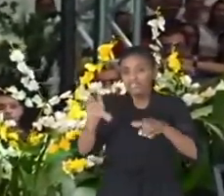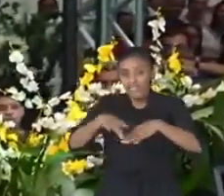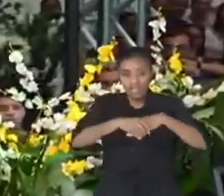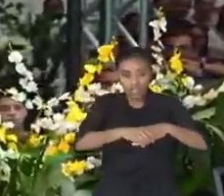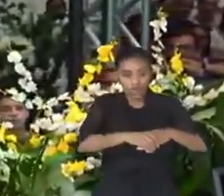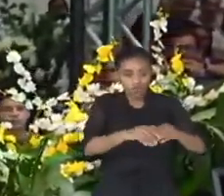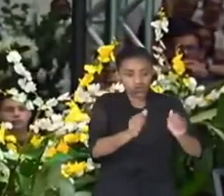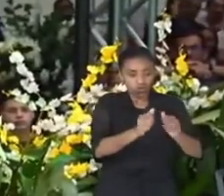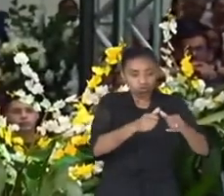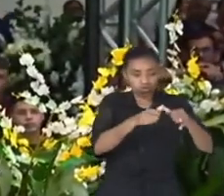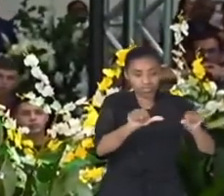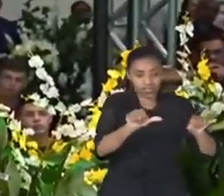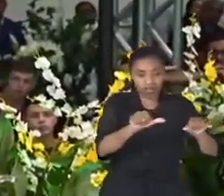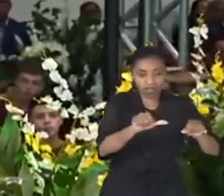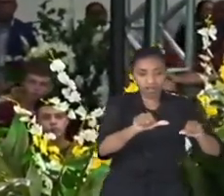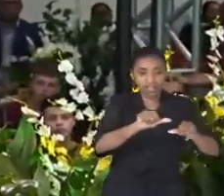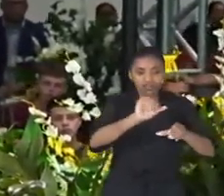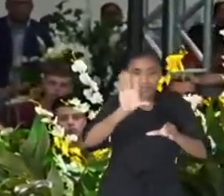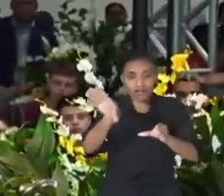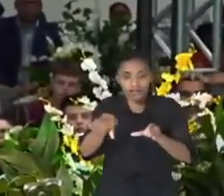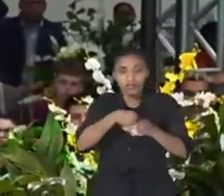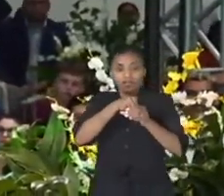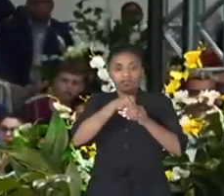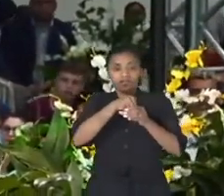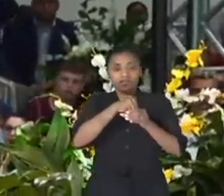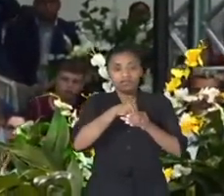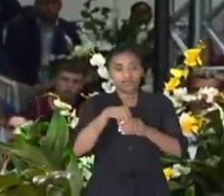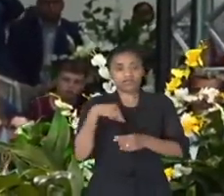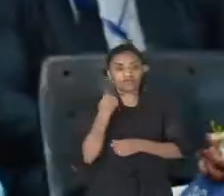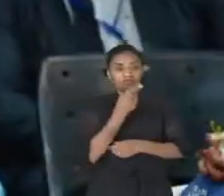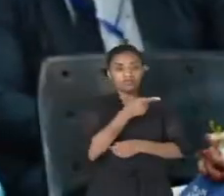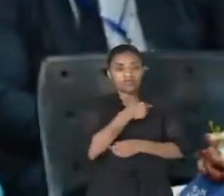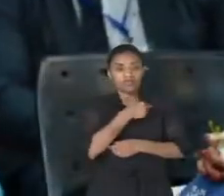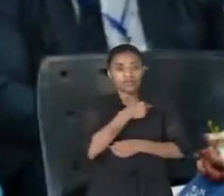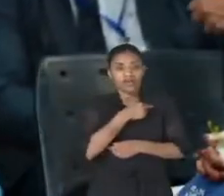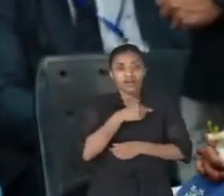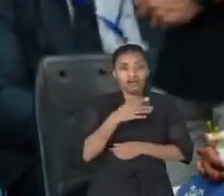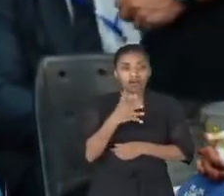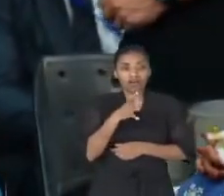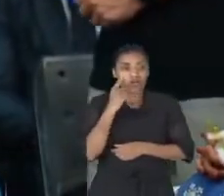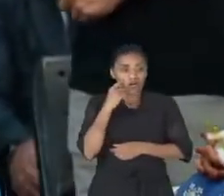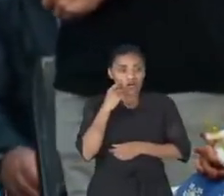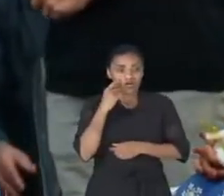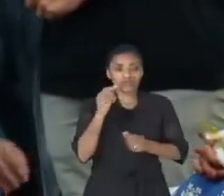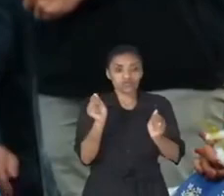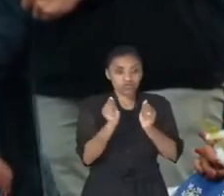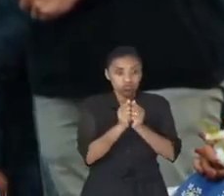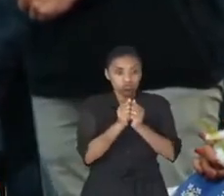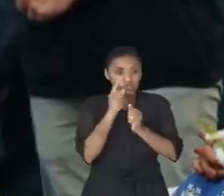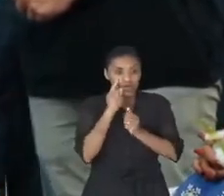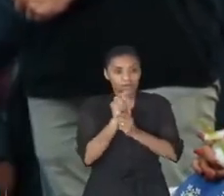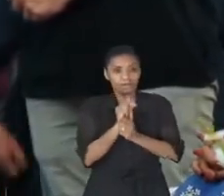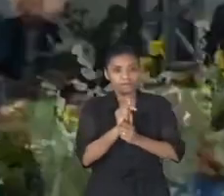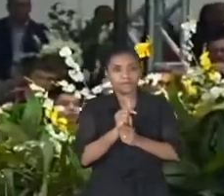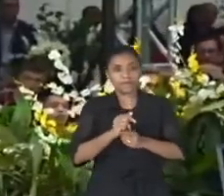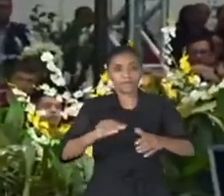conosco, aí Ele vai estar em nós. Aí é mais ou menos assim, ó.